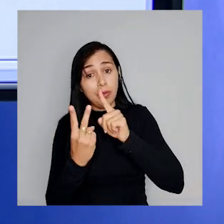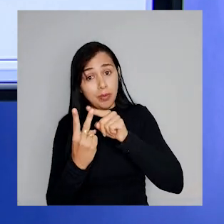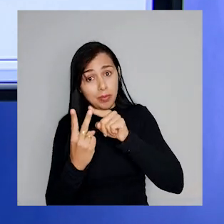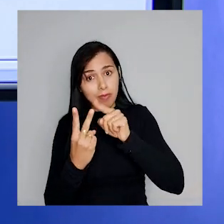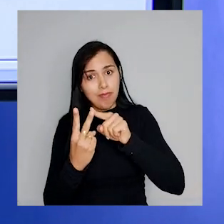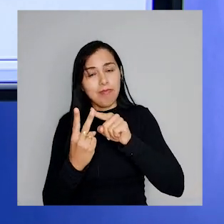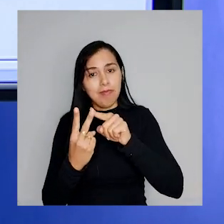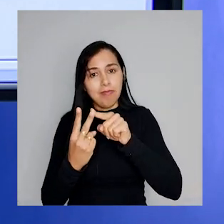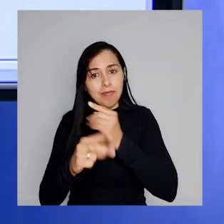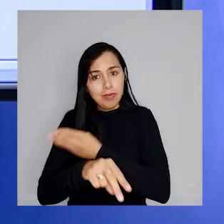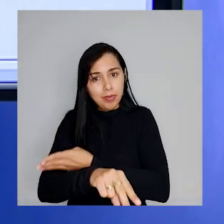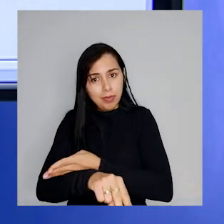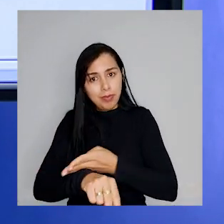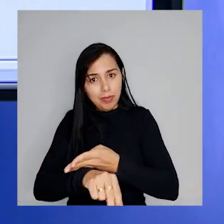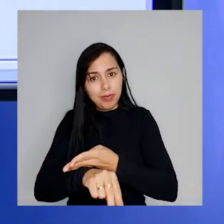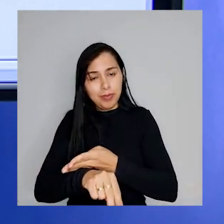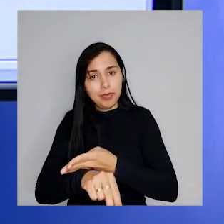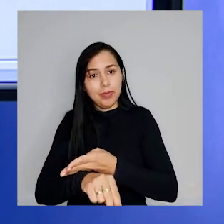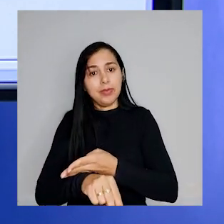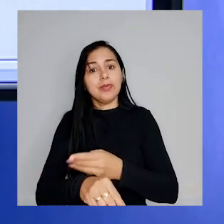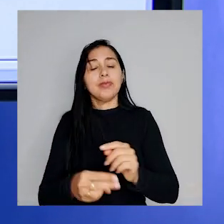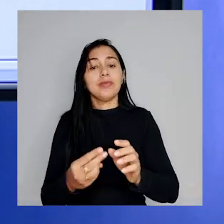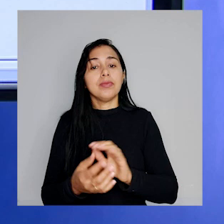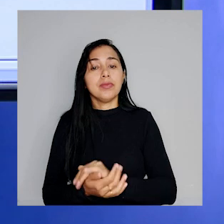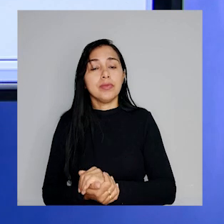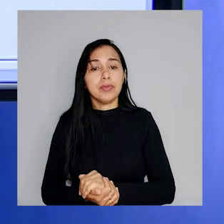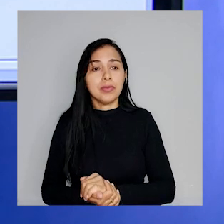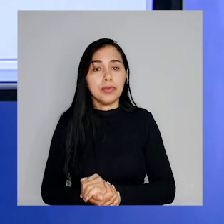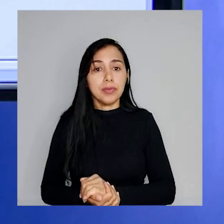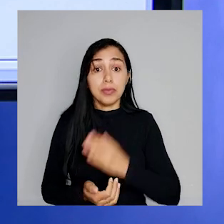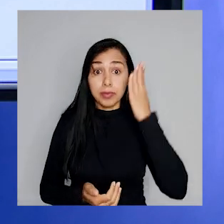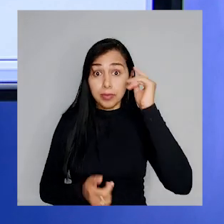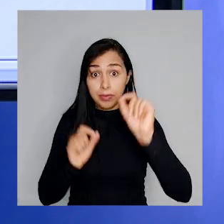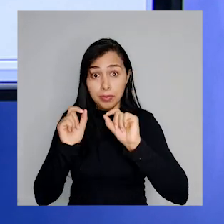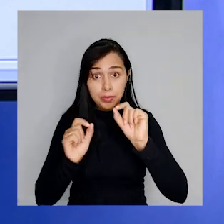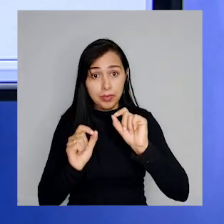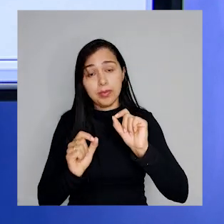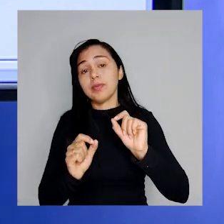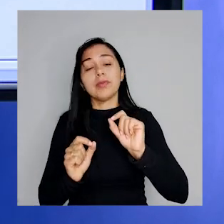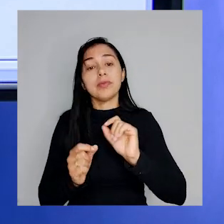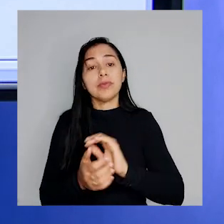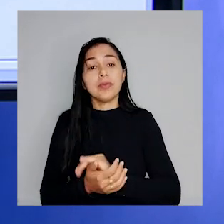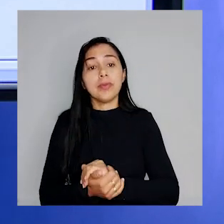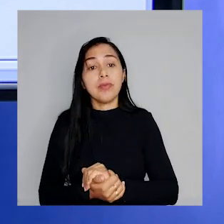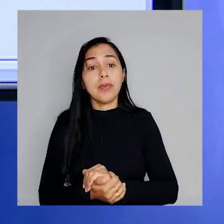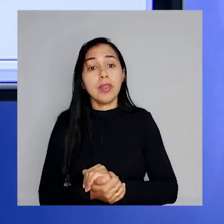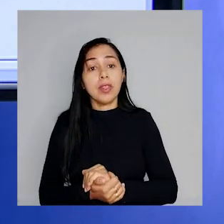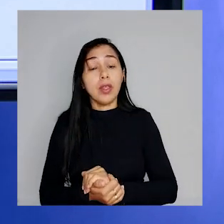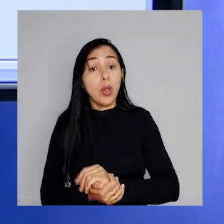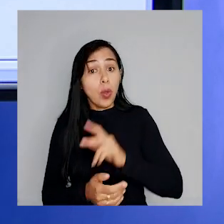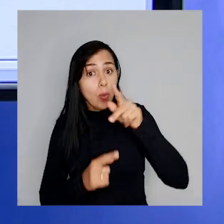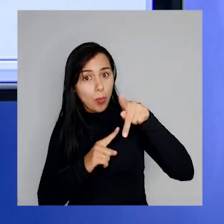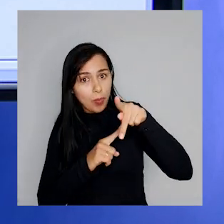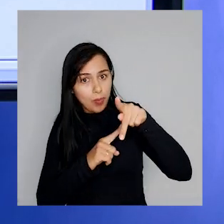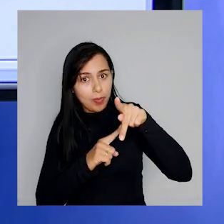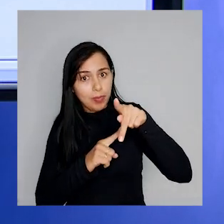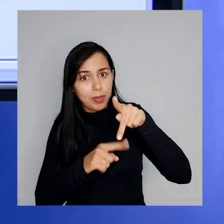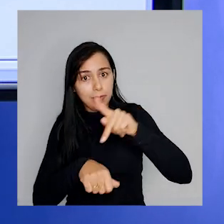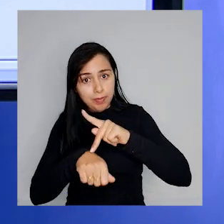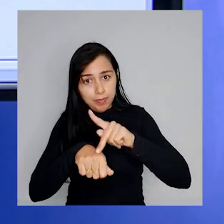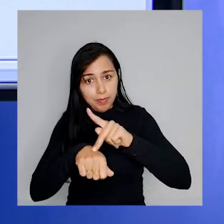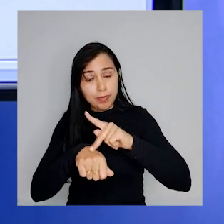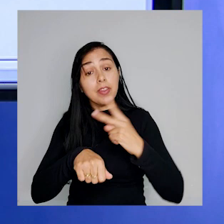um pino branco, certo? Considerando aqui pela questão anterior, um pino preto vale